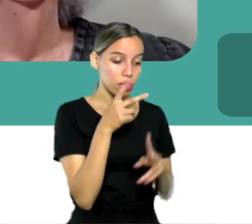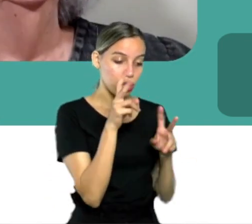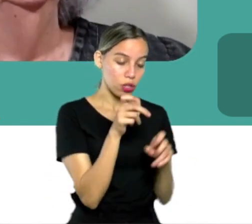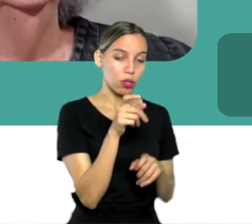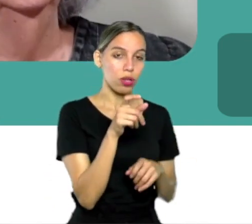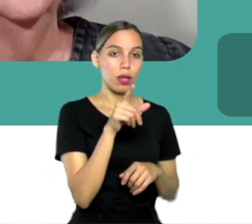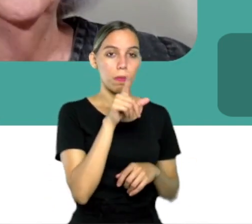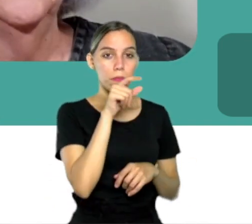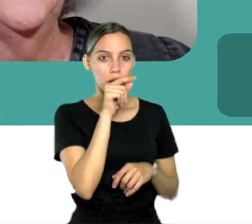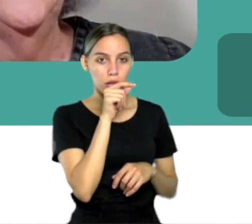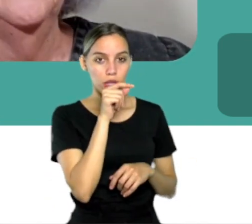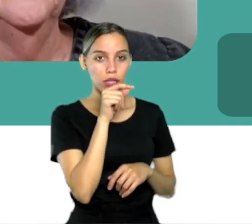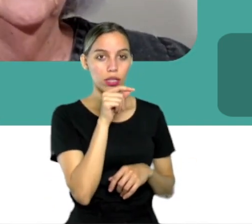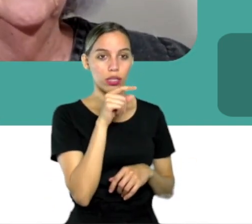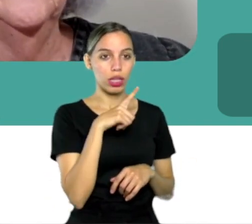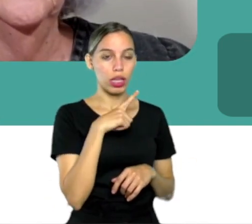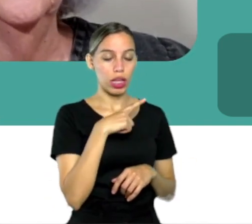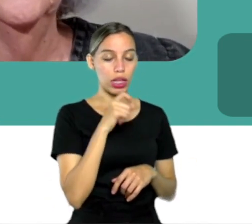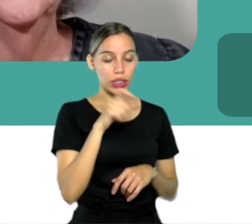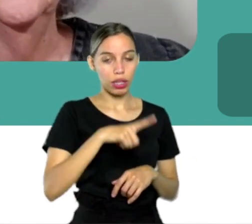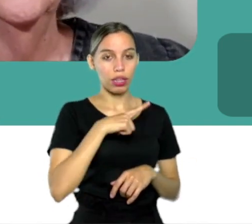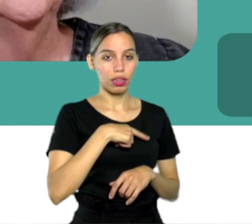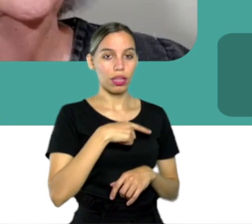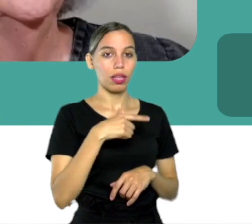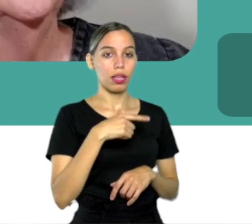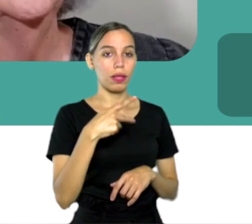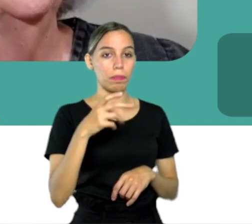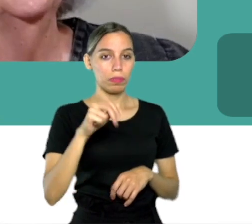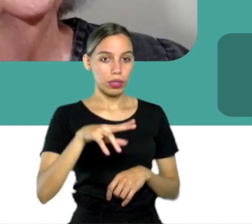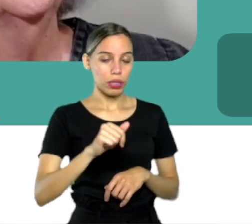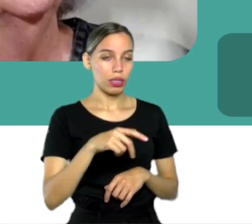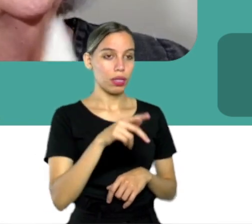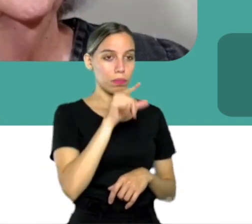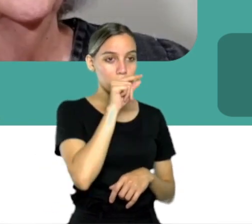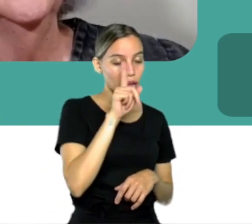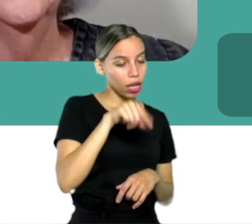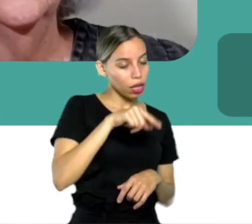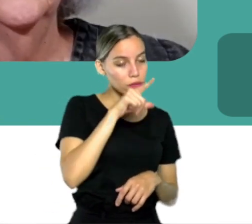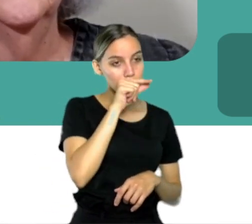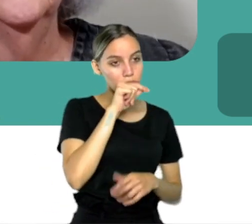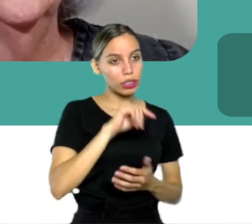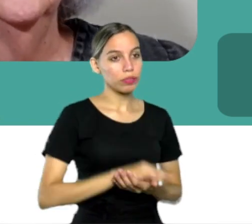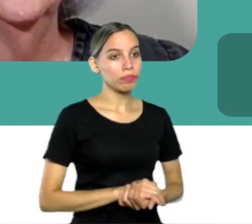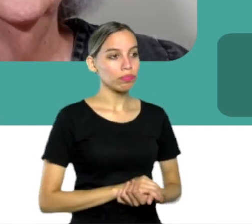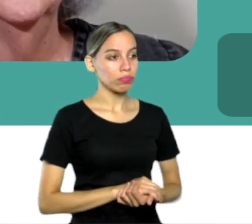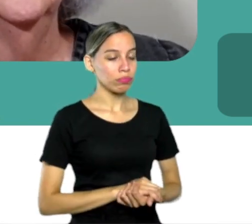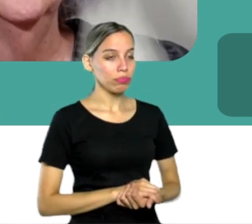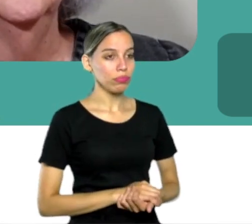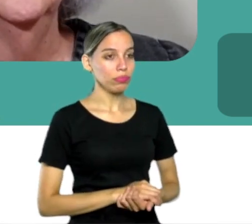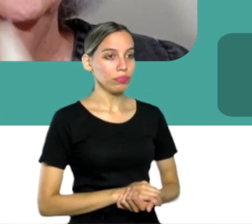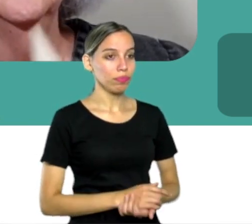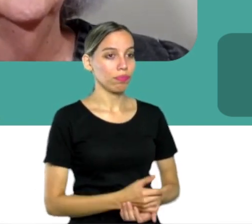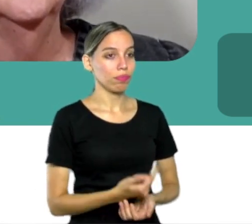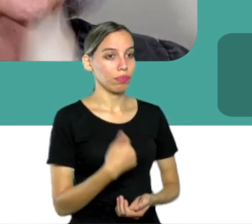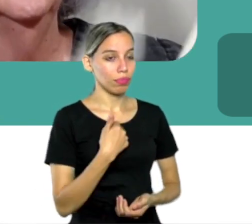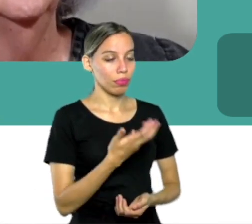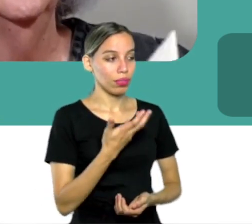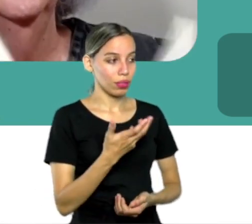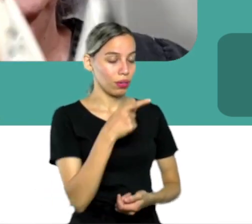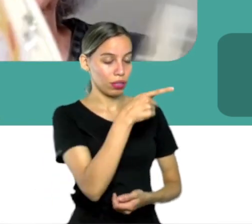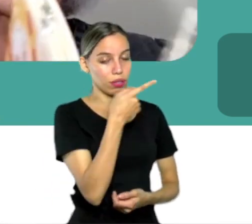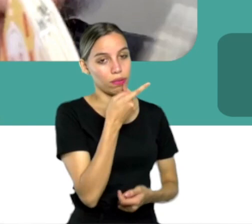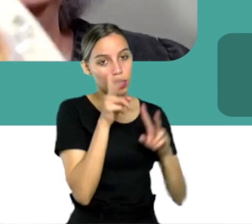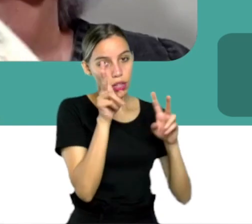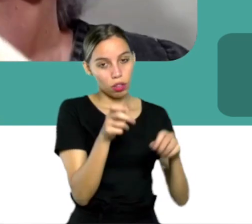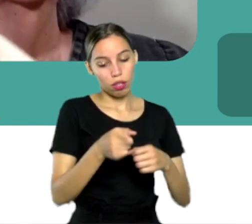aqui, né, no Sempre um Papo, recentemente, eu quero te pedir para falar da poesia contemporânea, né, desses